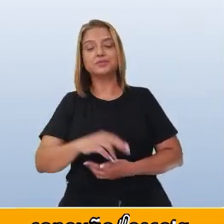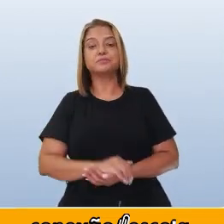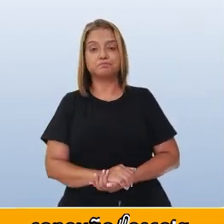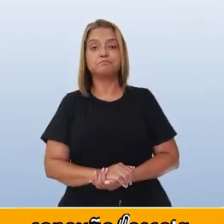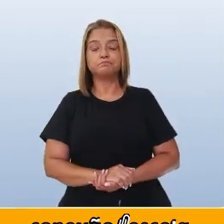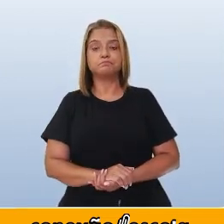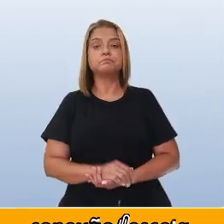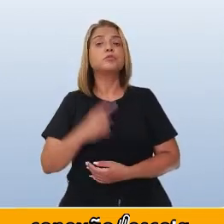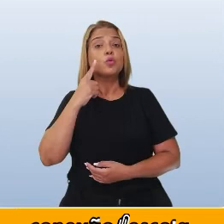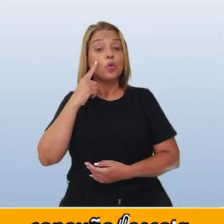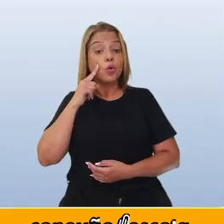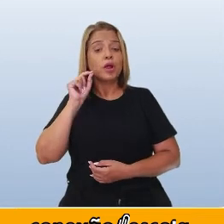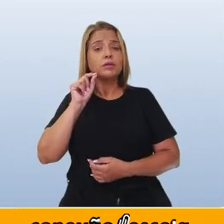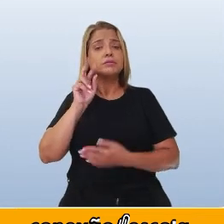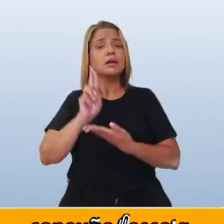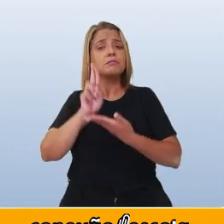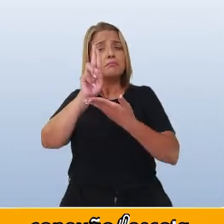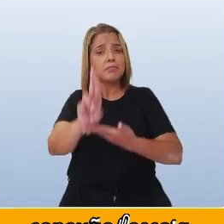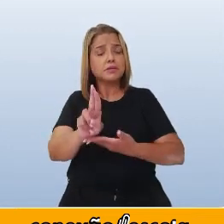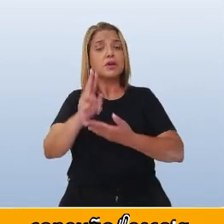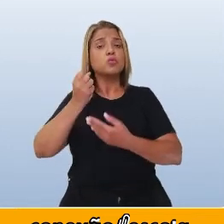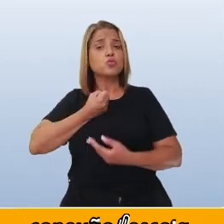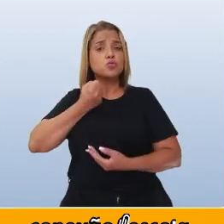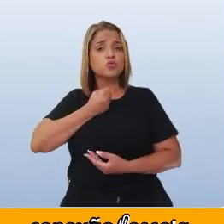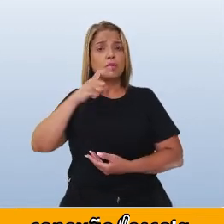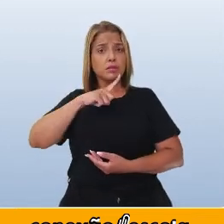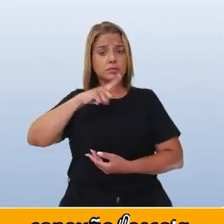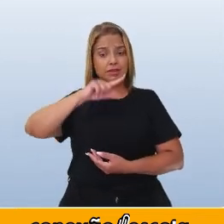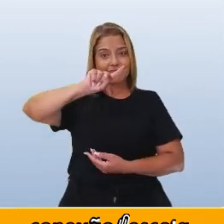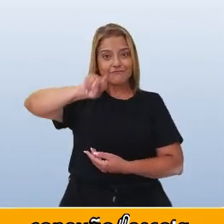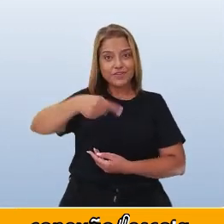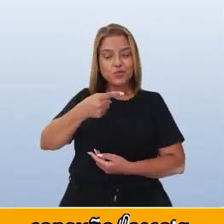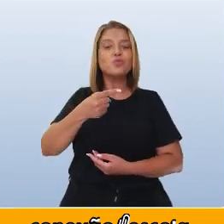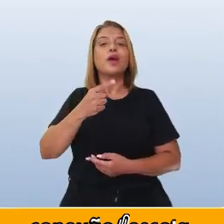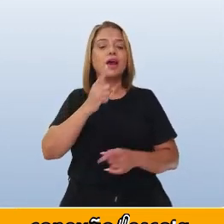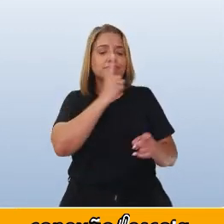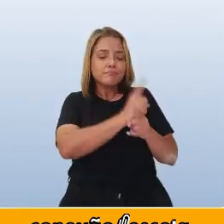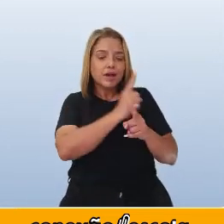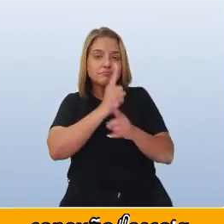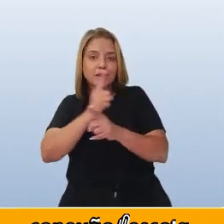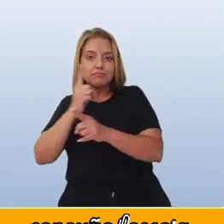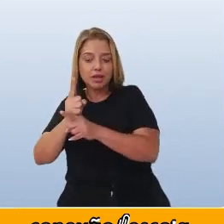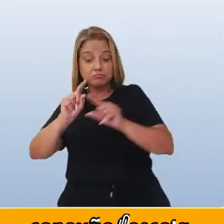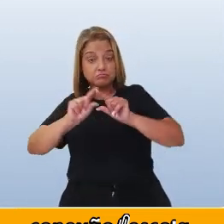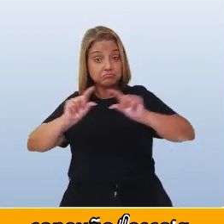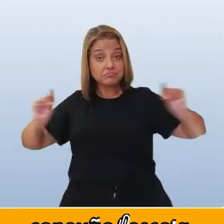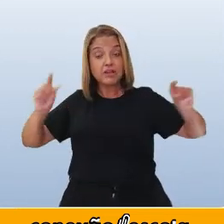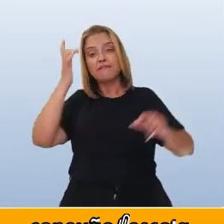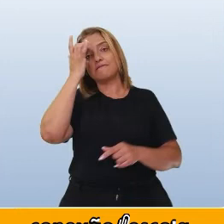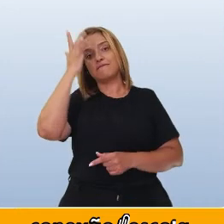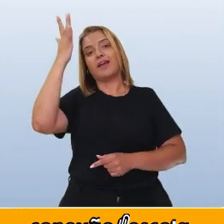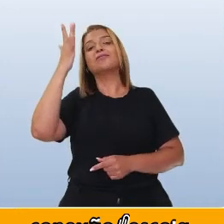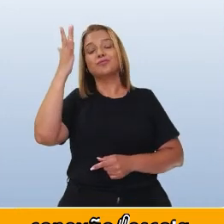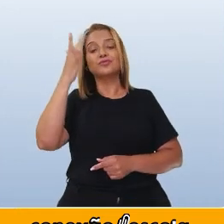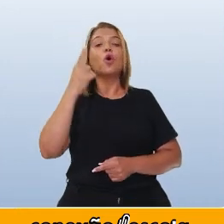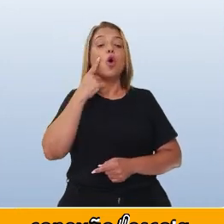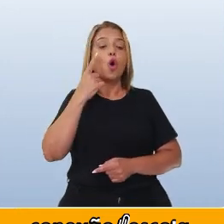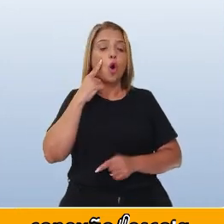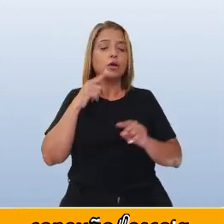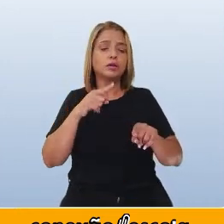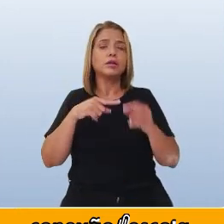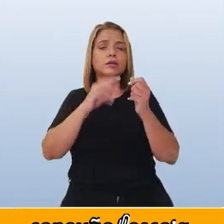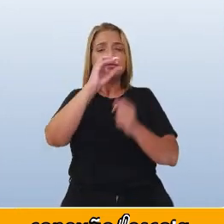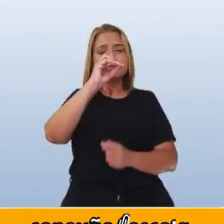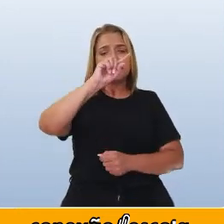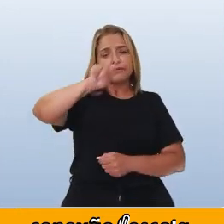Quando nós temos só as representações decimais, fica bem mais fácil localizá-las. Meio, 0,5,